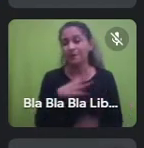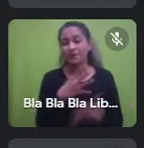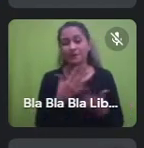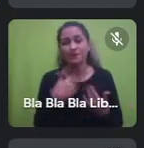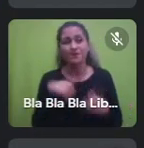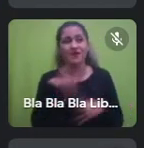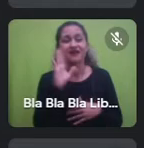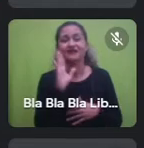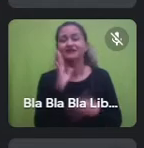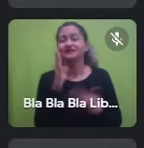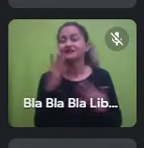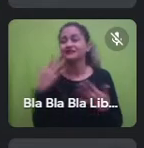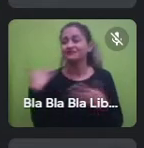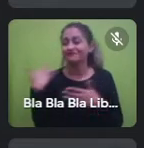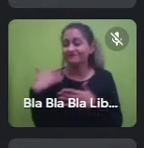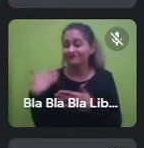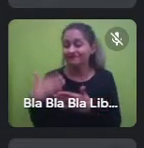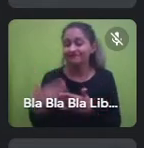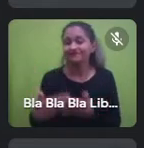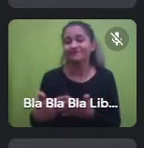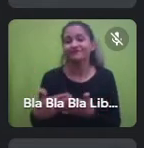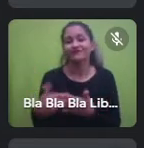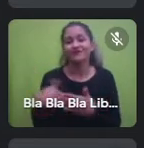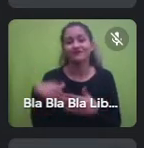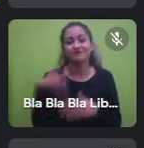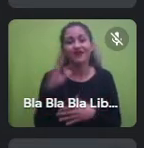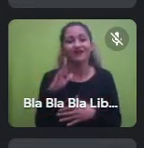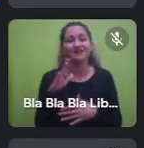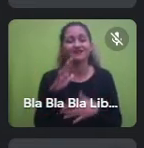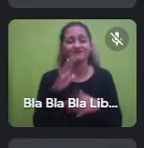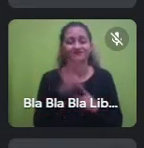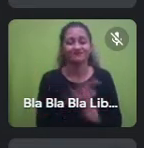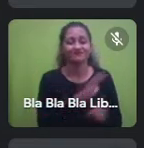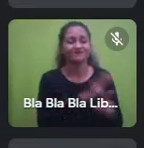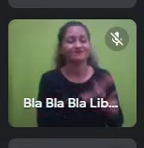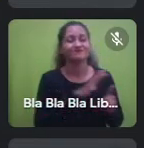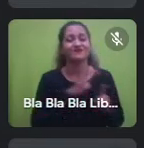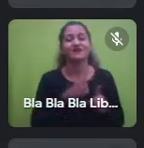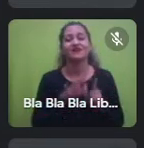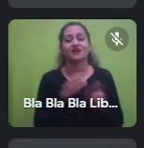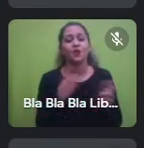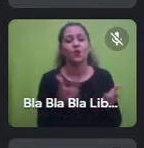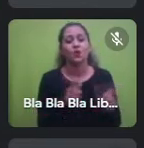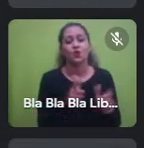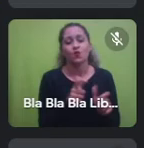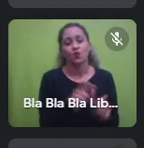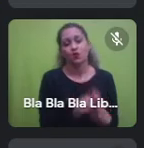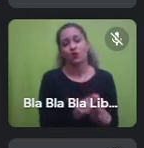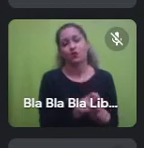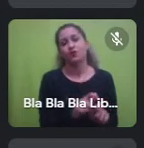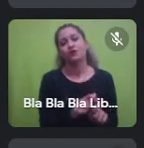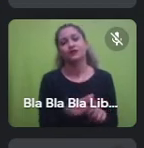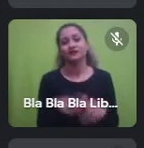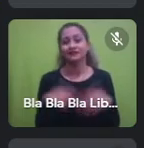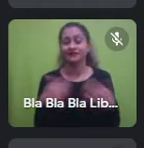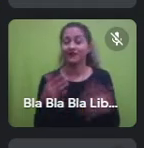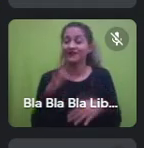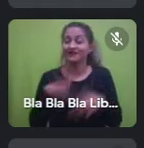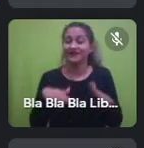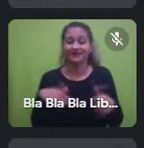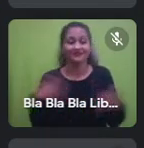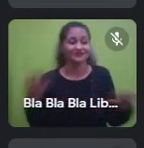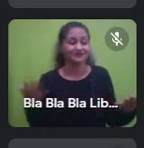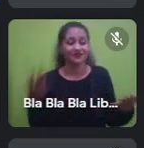cada dia que passa, sendo mais antropizado e as populações desaparecendo. Então, tem uma hora que a gente não